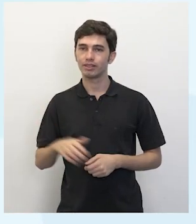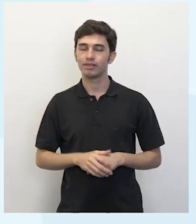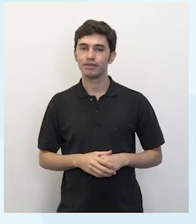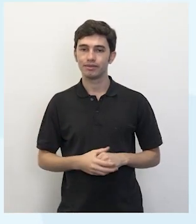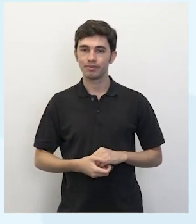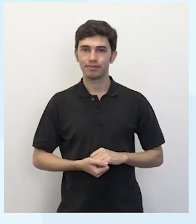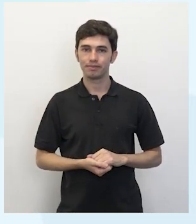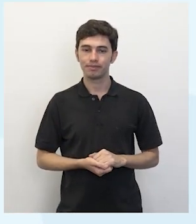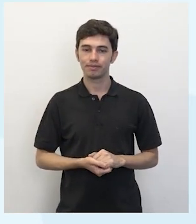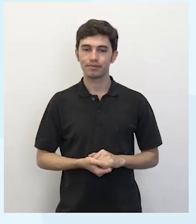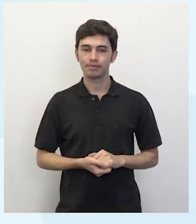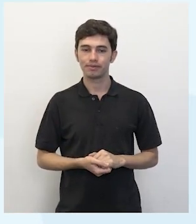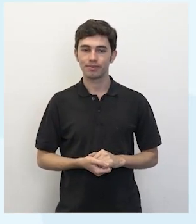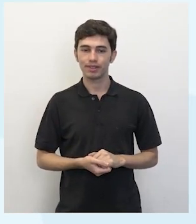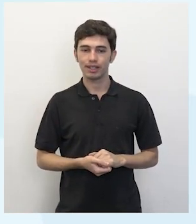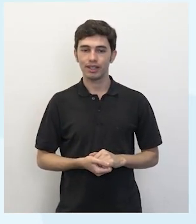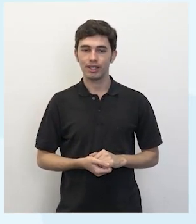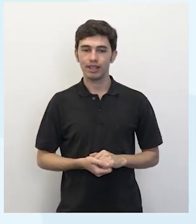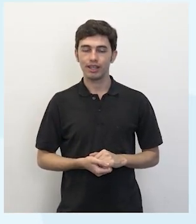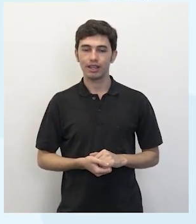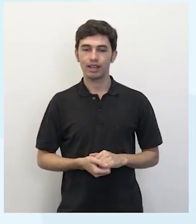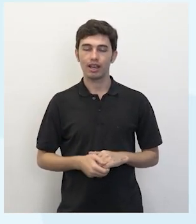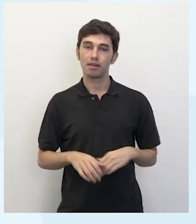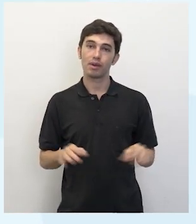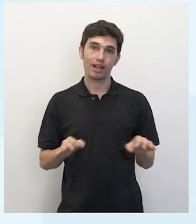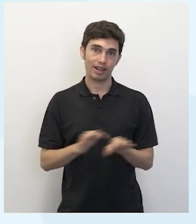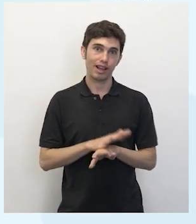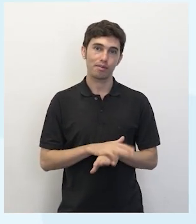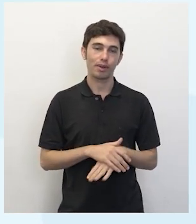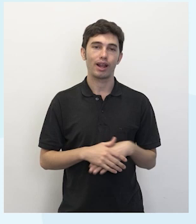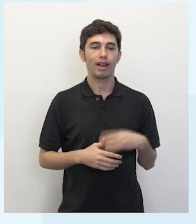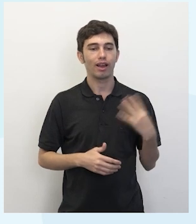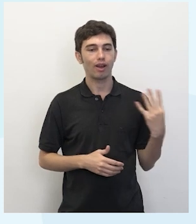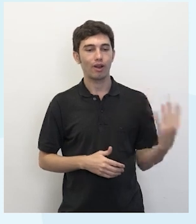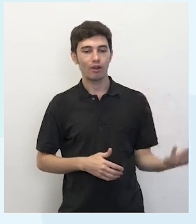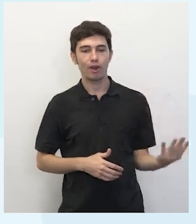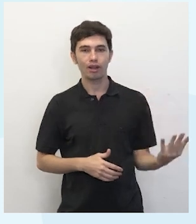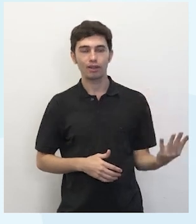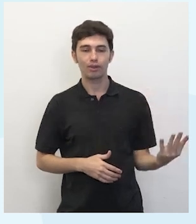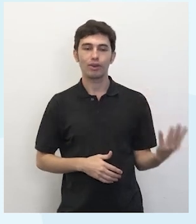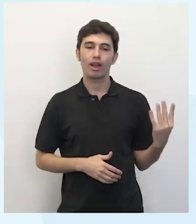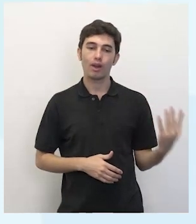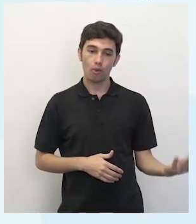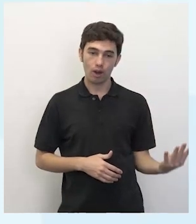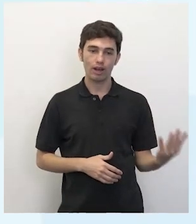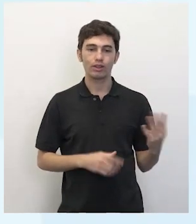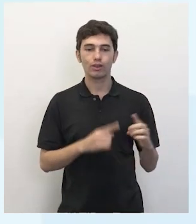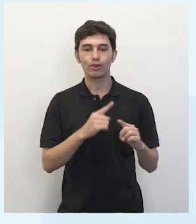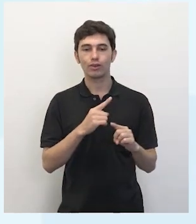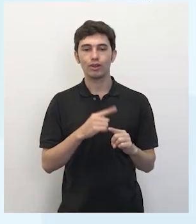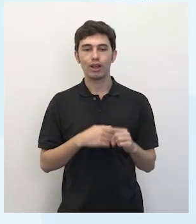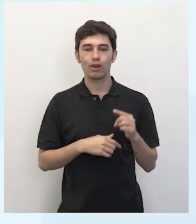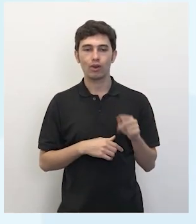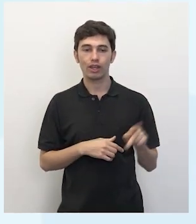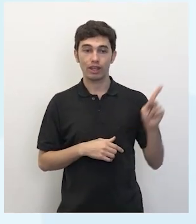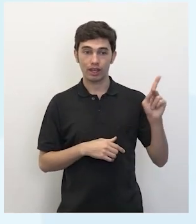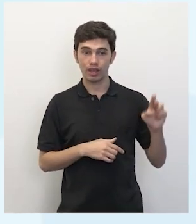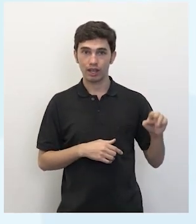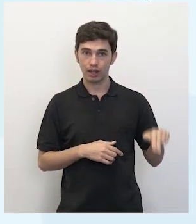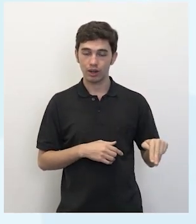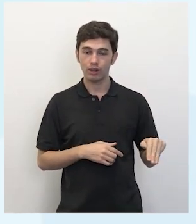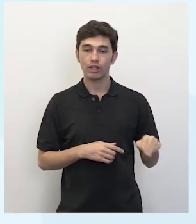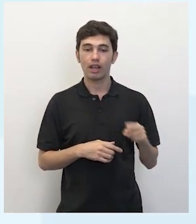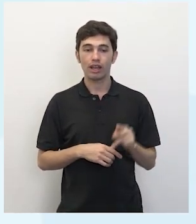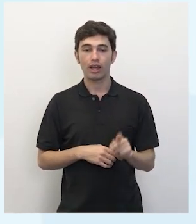255 salgadinhos, tá? Para finalizar, né, para a gente não se estender muito, para 4 kg de farinha, nós